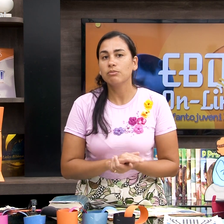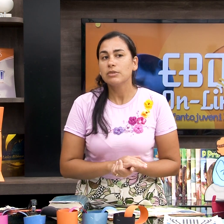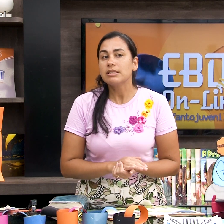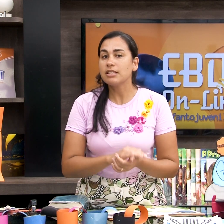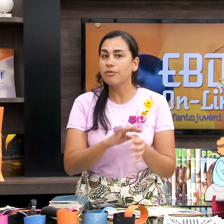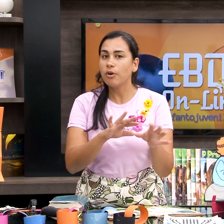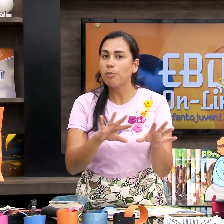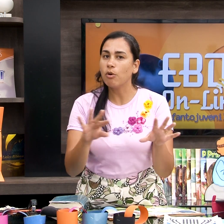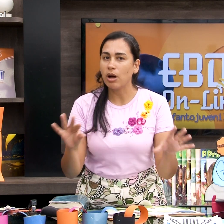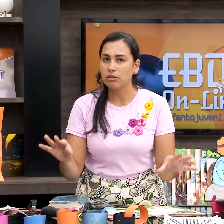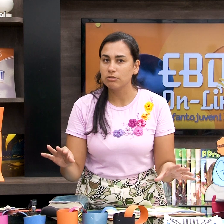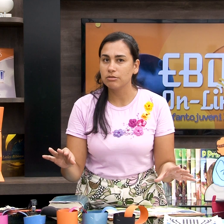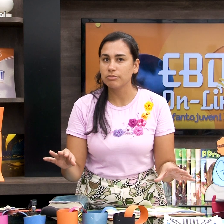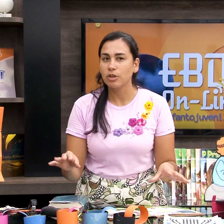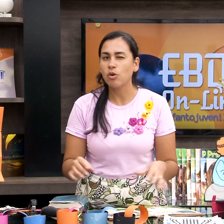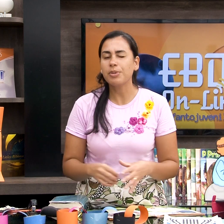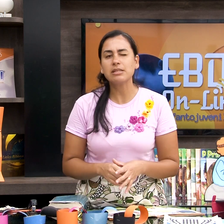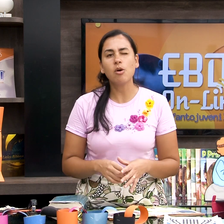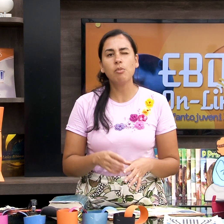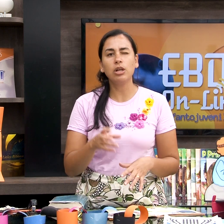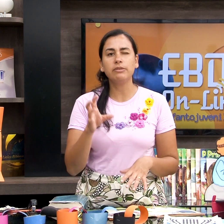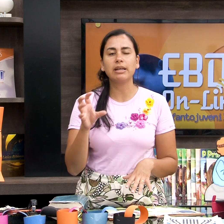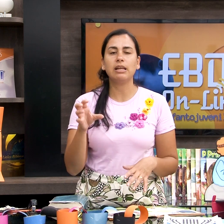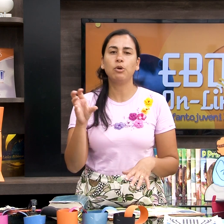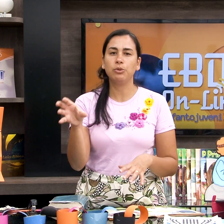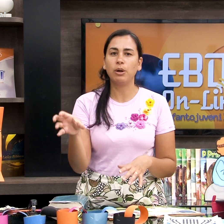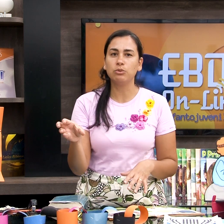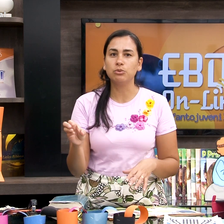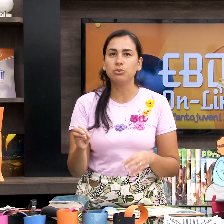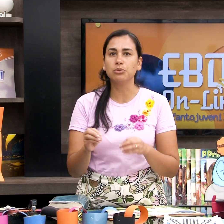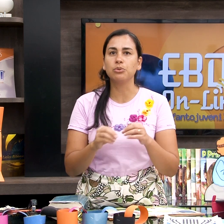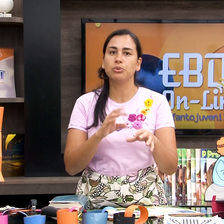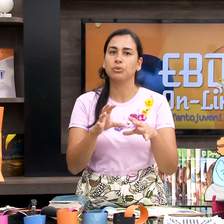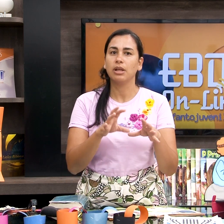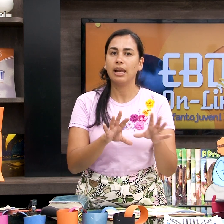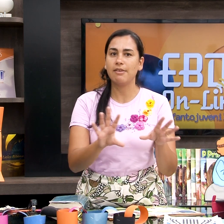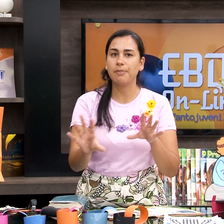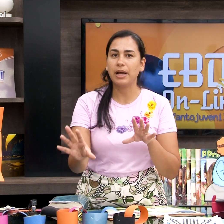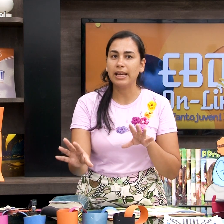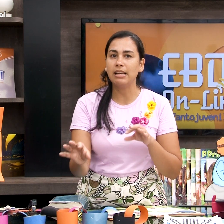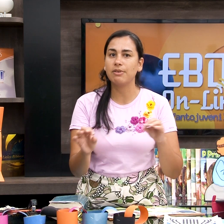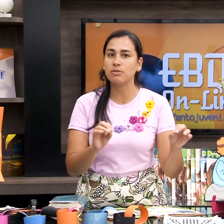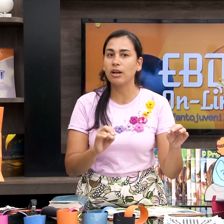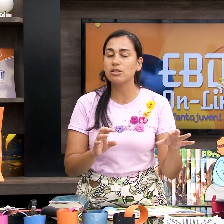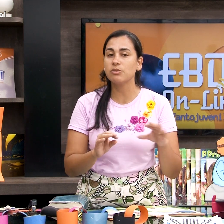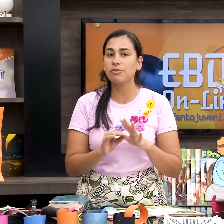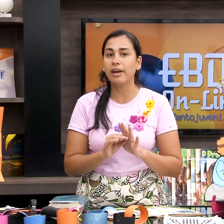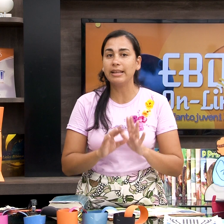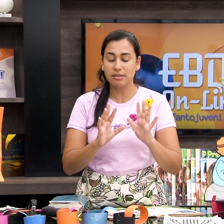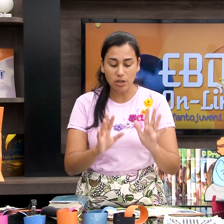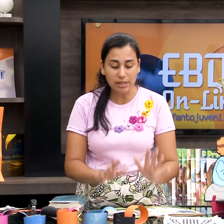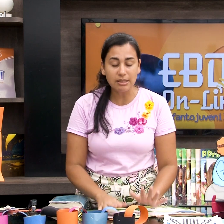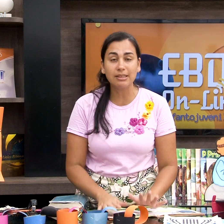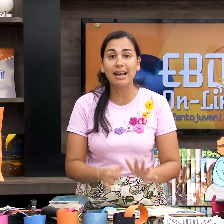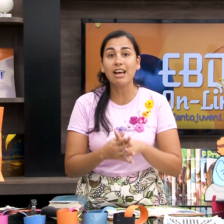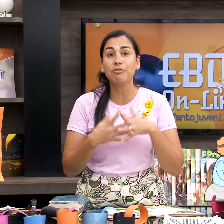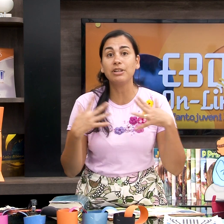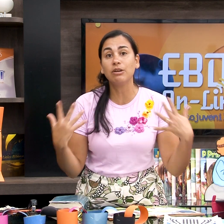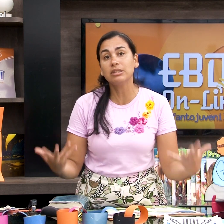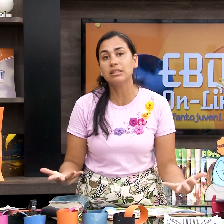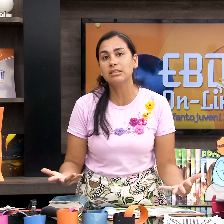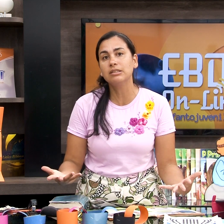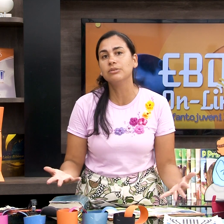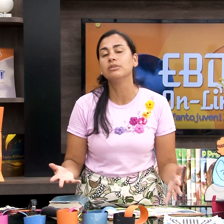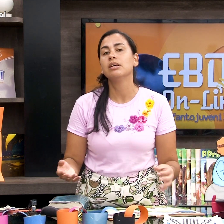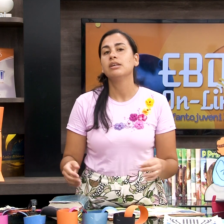Então, se for pouco aluno, compra só um bolinho daquele bolinho balduco, leva pra ele, faz um negocinho diferente só nesse dia, é